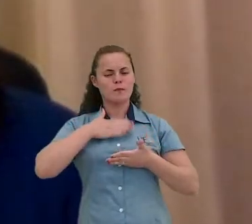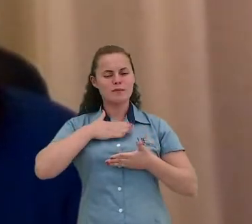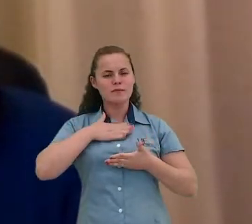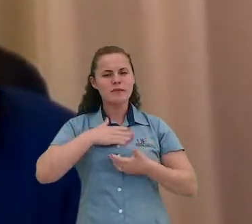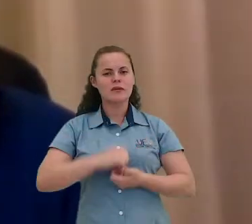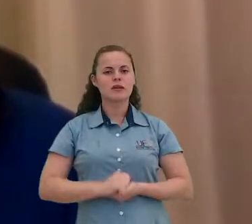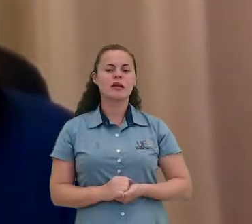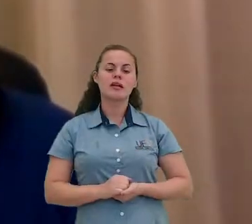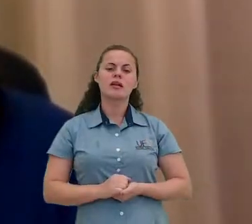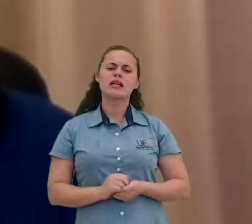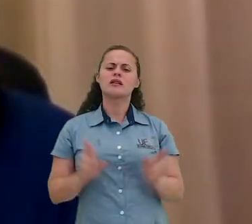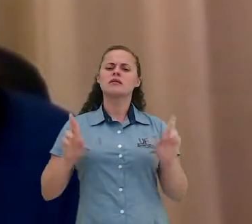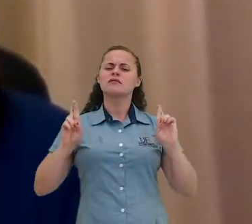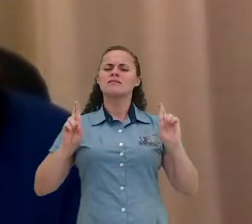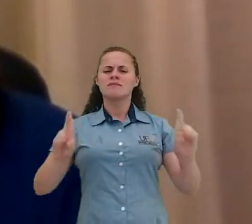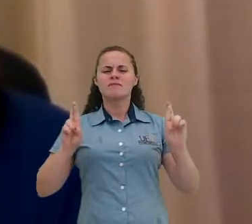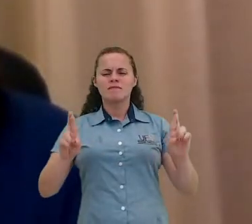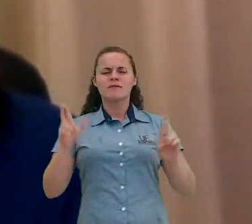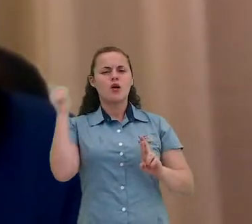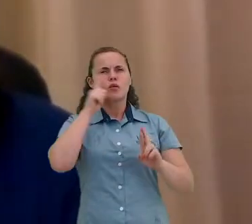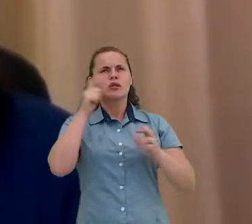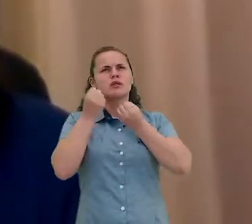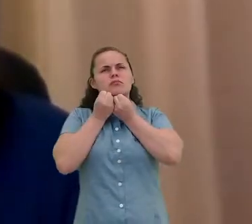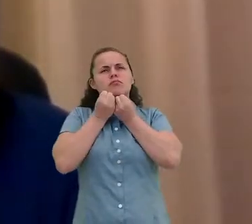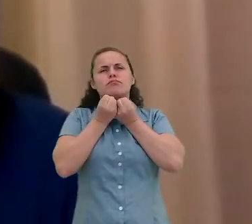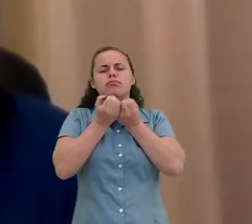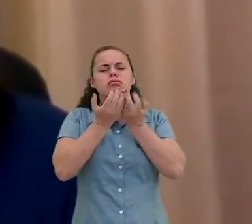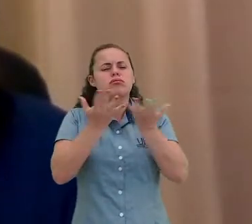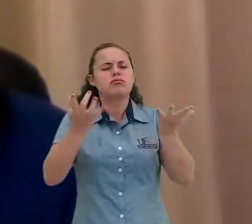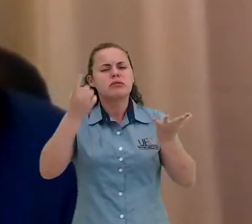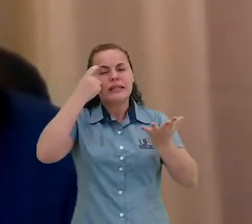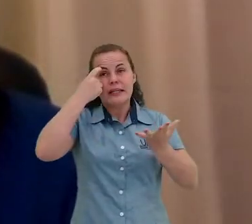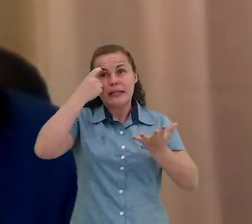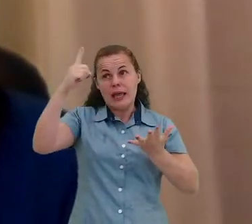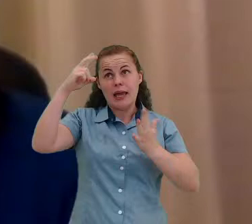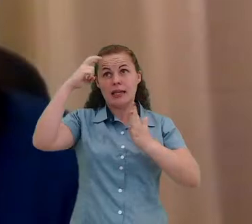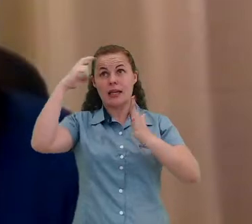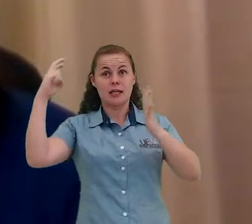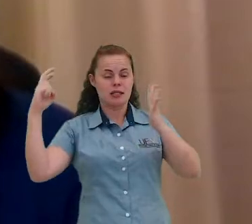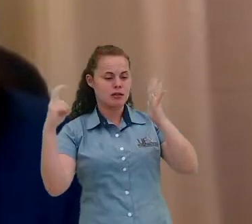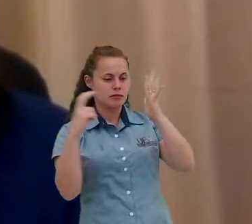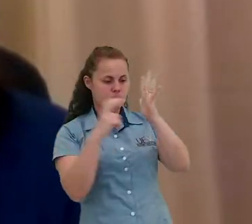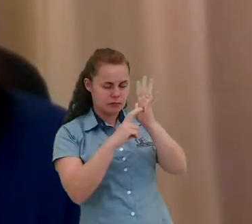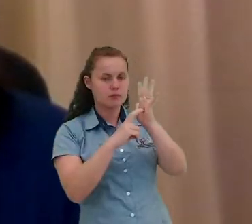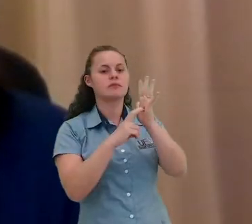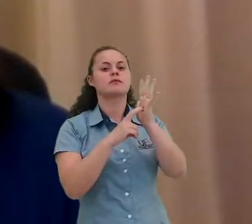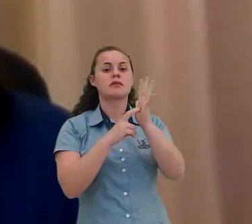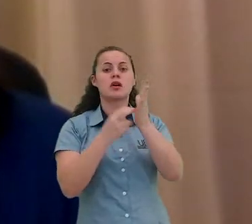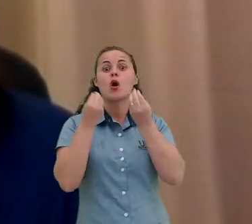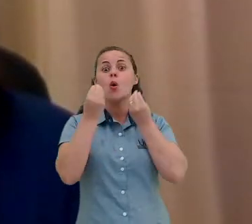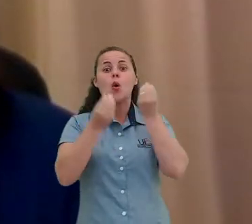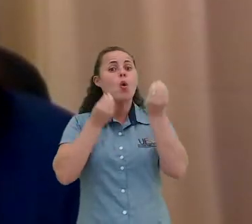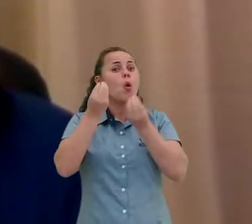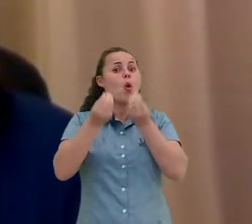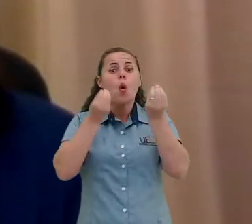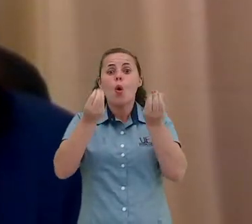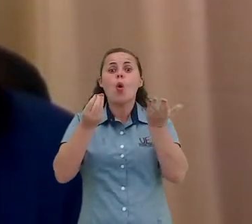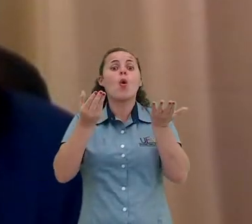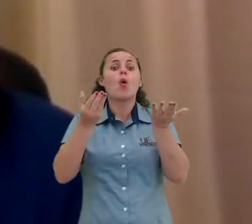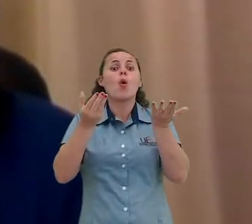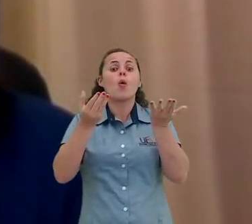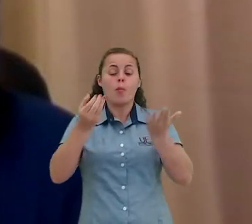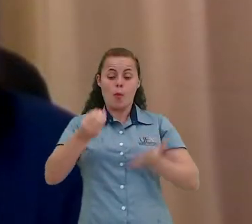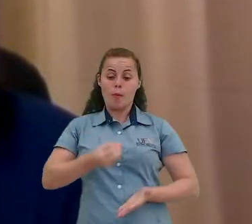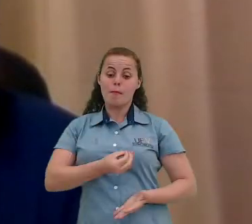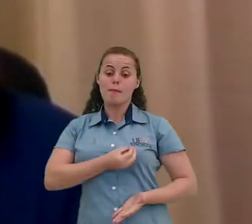e espero conseguir compartilhar algumas ideias sobre a inteligência artificial e como ela tem afetado e estado tão presente